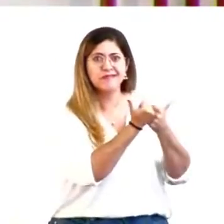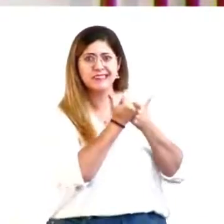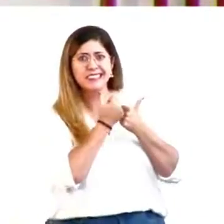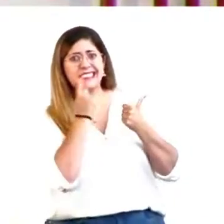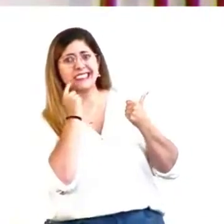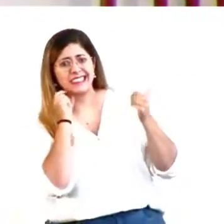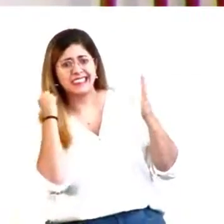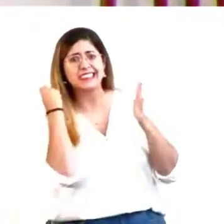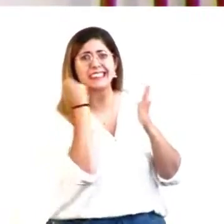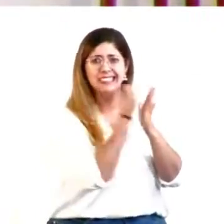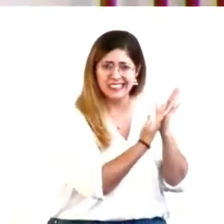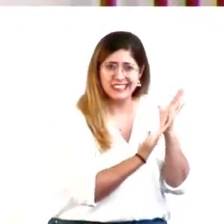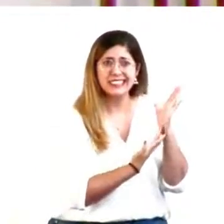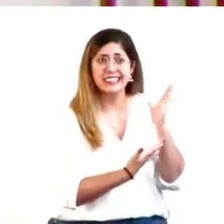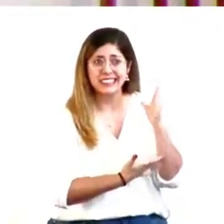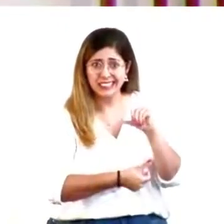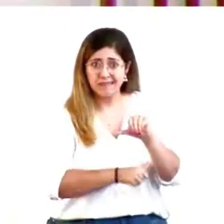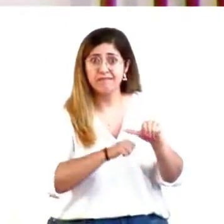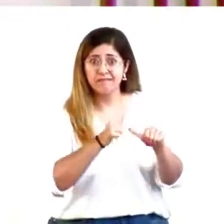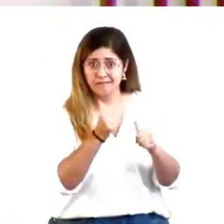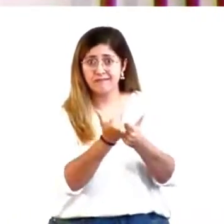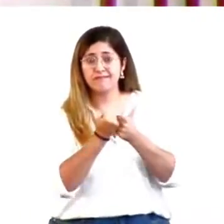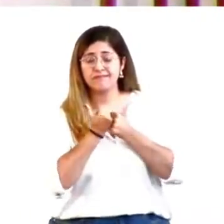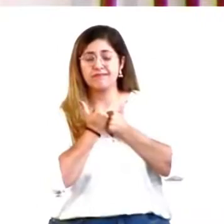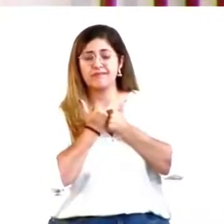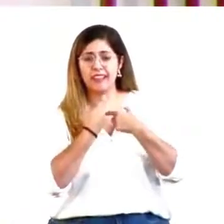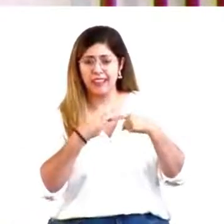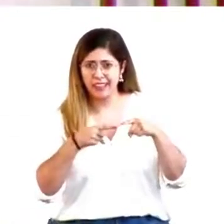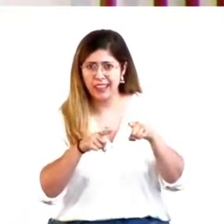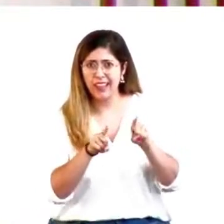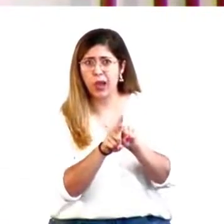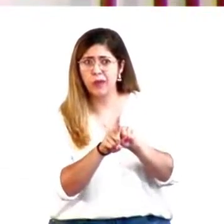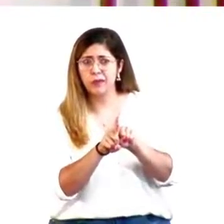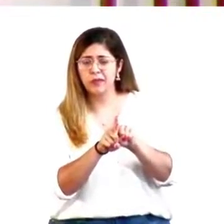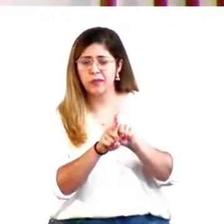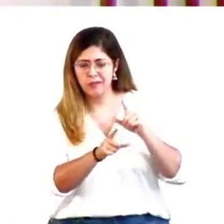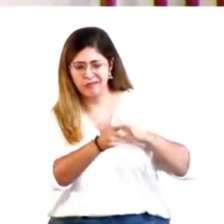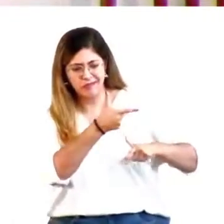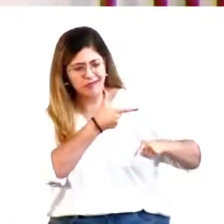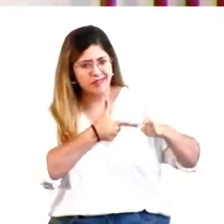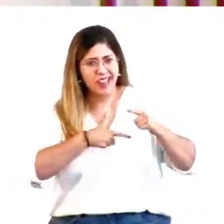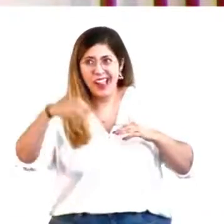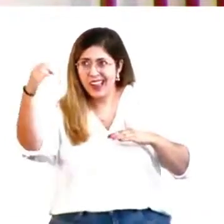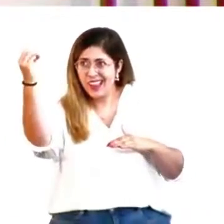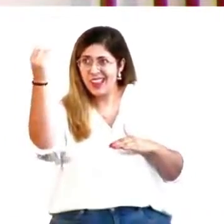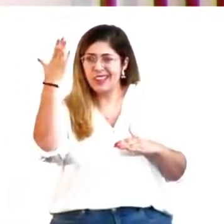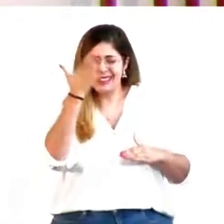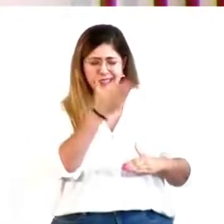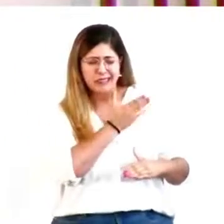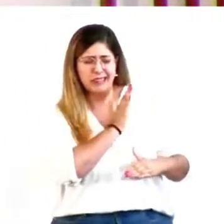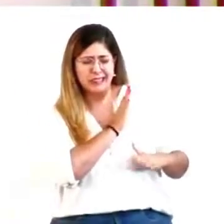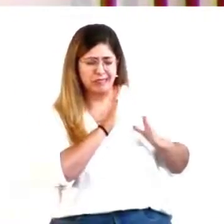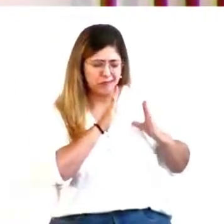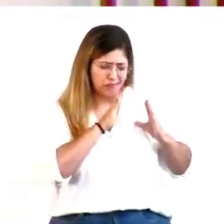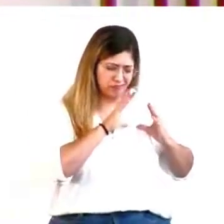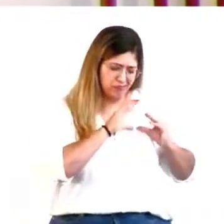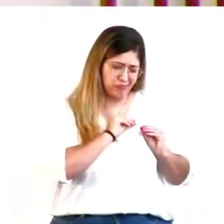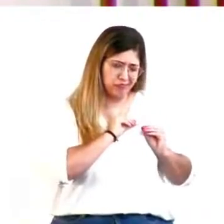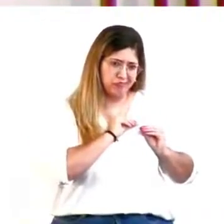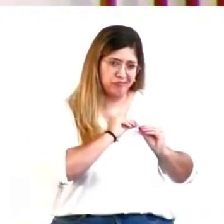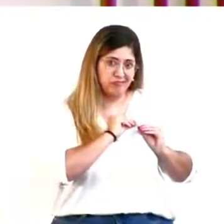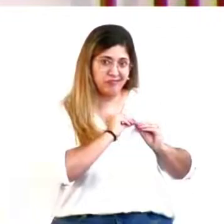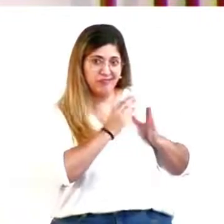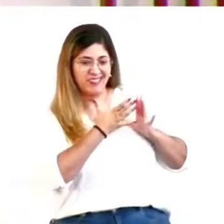o sangue dele, e assim trazer luz aos corações que estavam